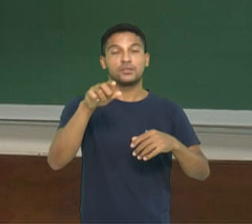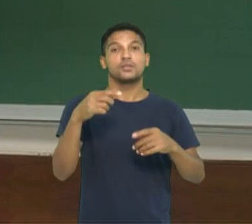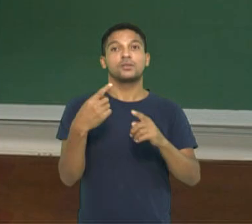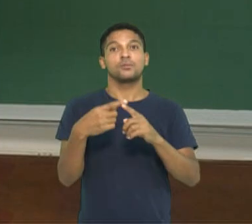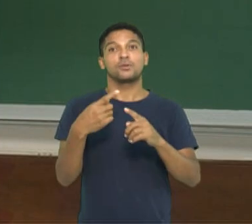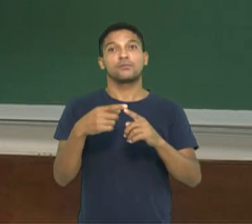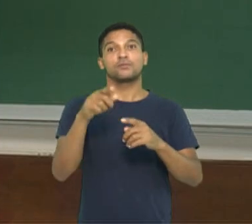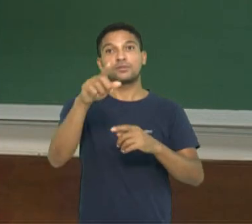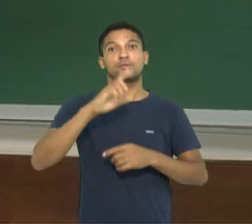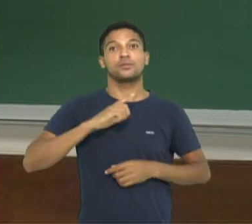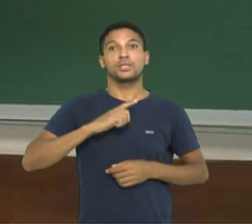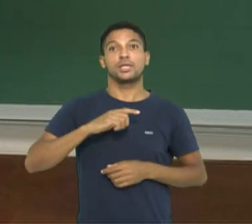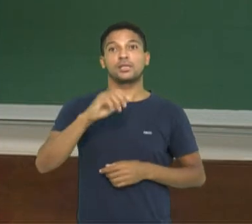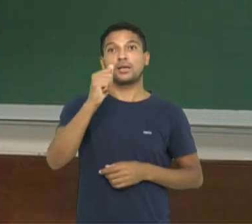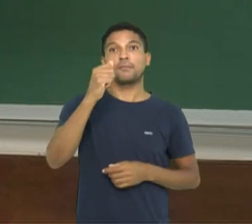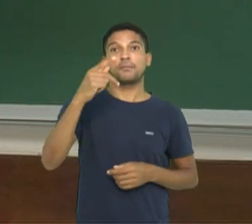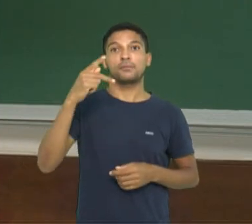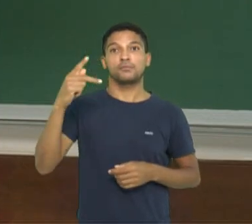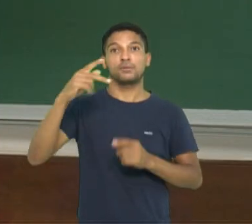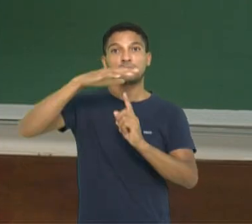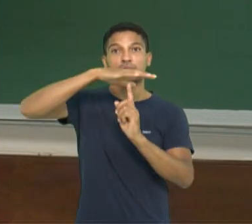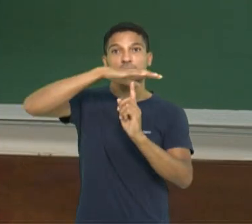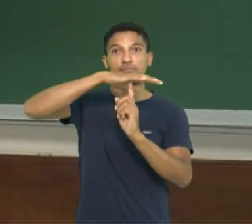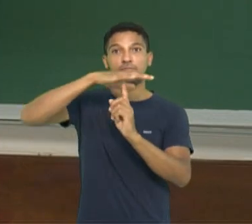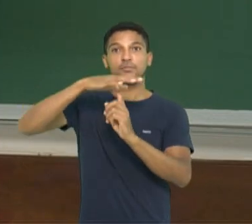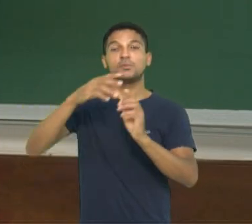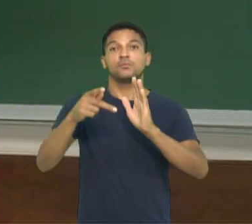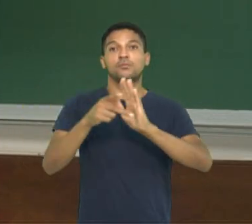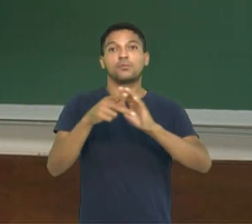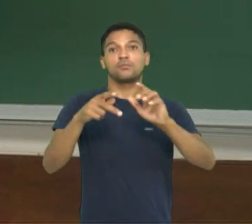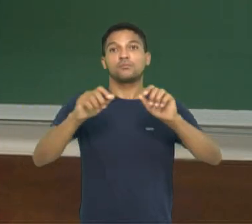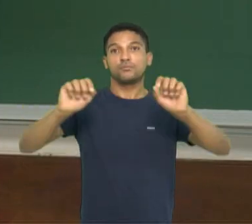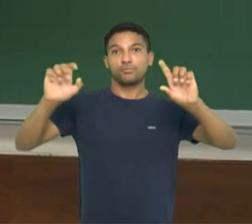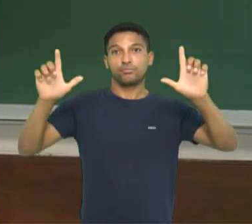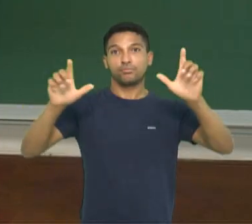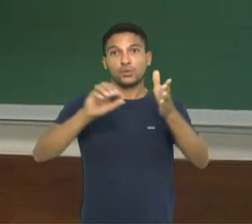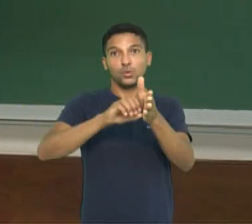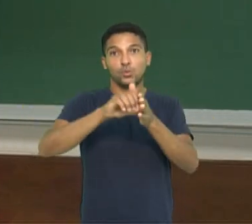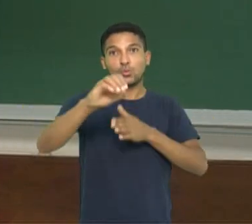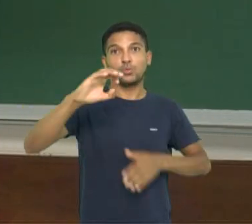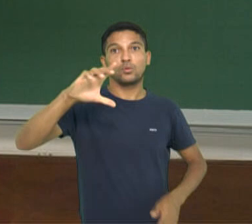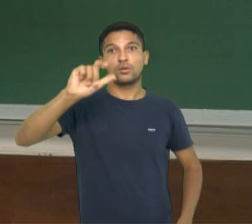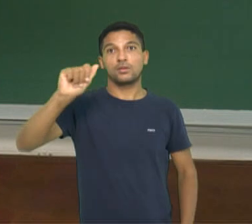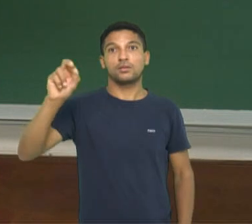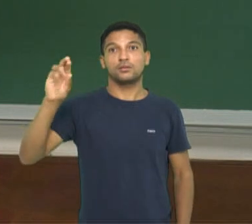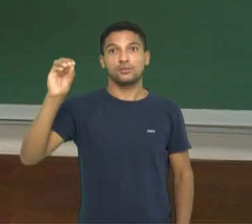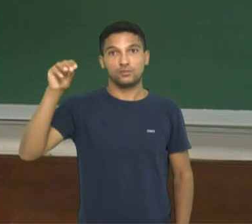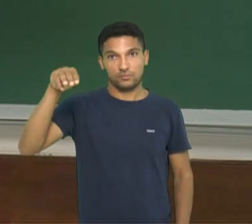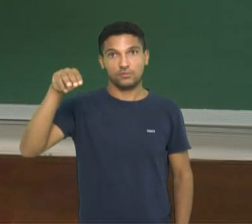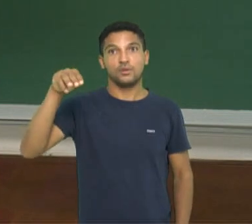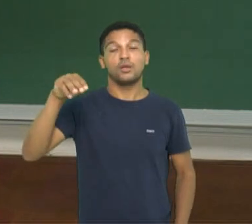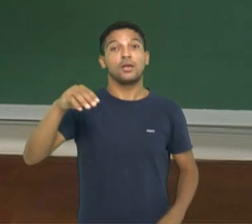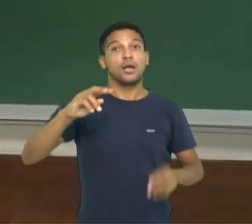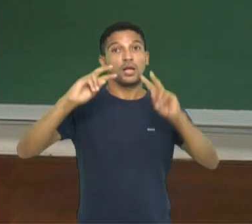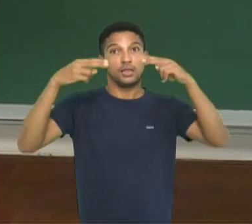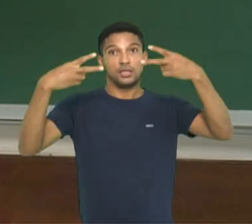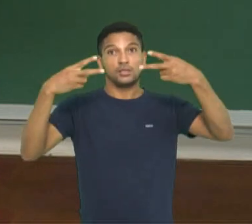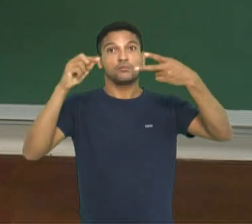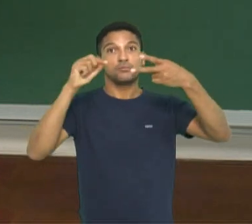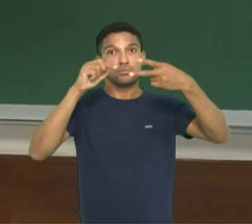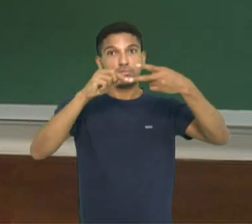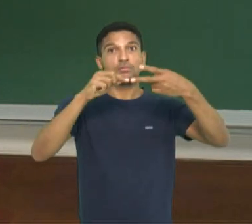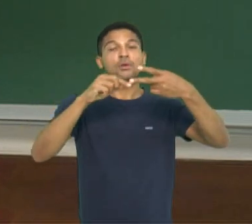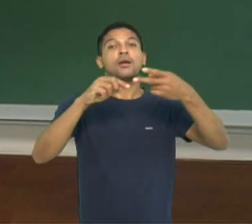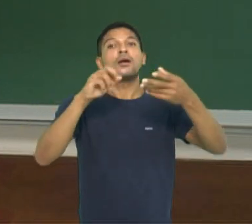ao aplicativo do Google Classroom, não se esquecerem de responder ao formulário de questões e clicar no link para validar a presença de